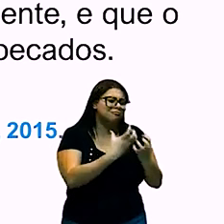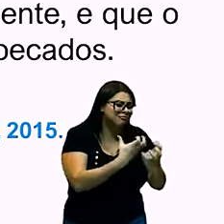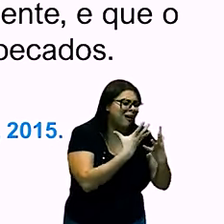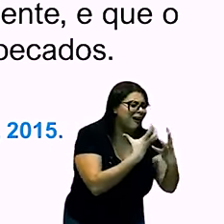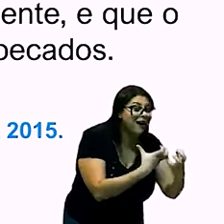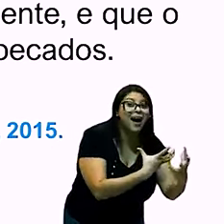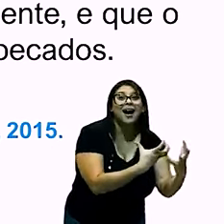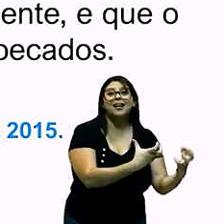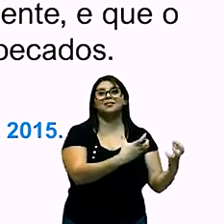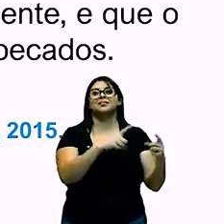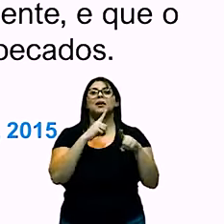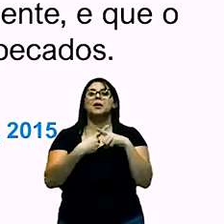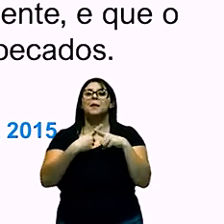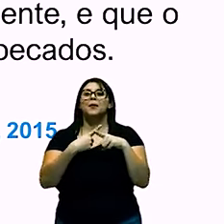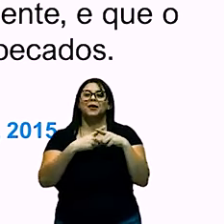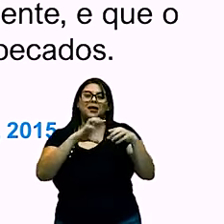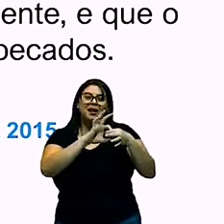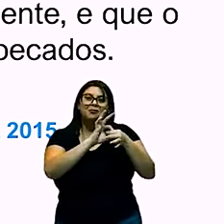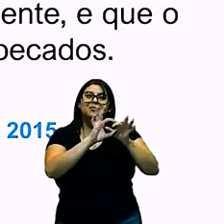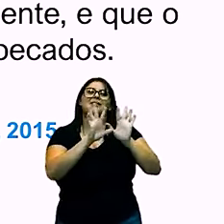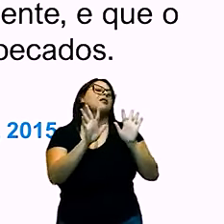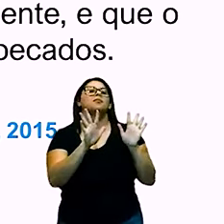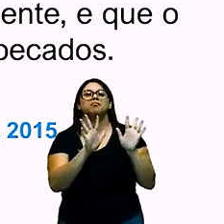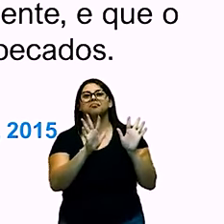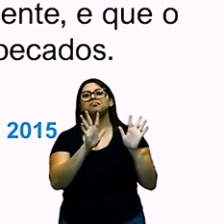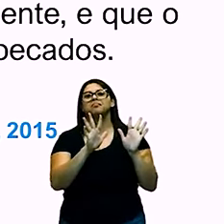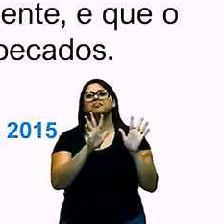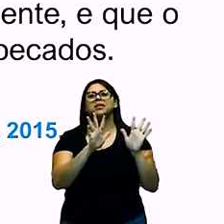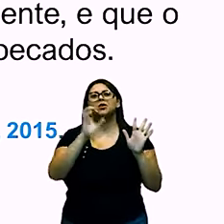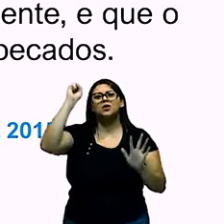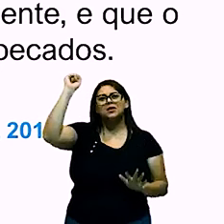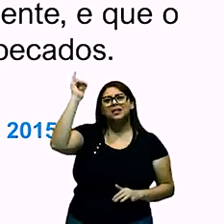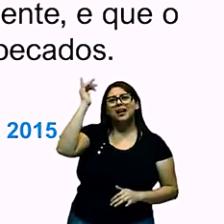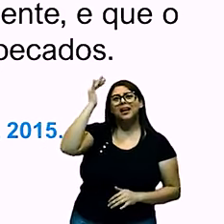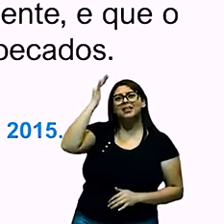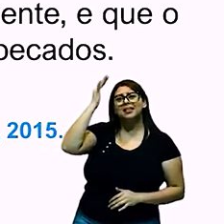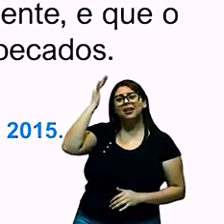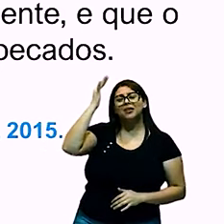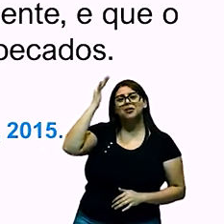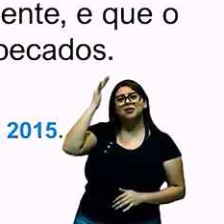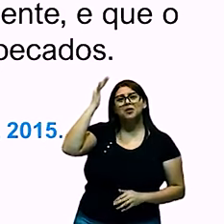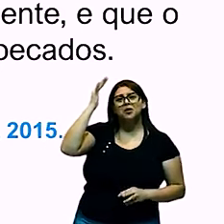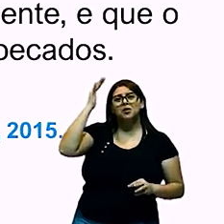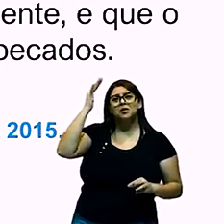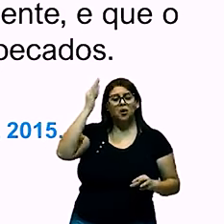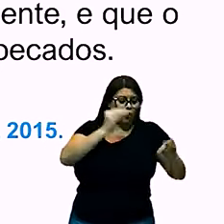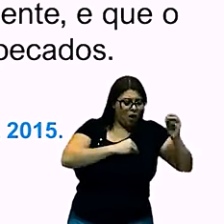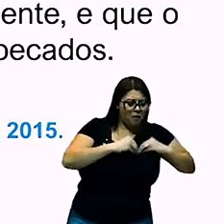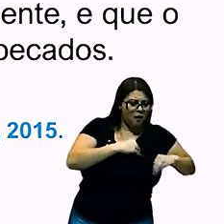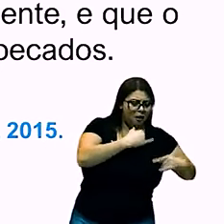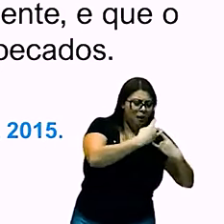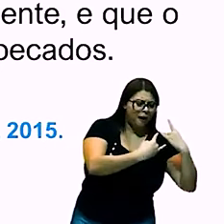livre-arbítrio que eu tenho, sem a graça de Deus, vai me levar cada vez mais para o lodo do